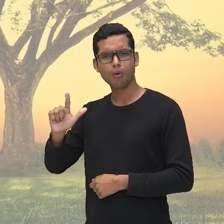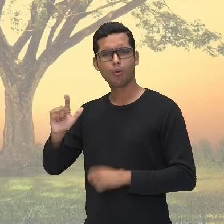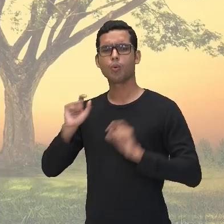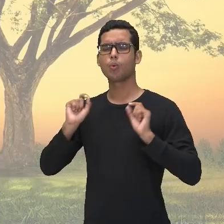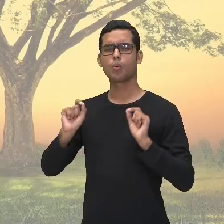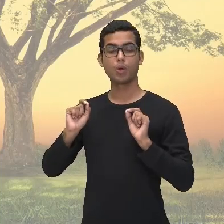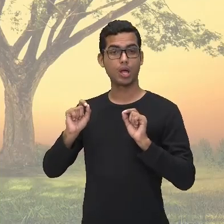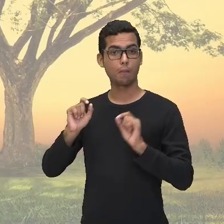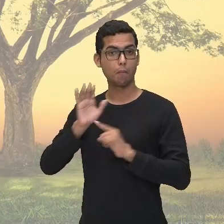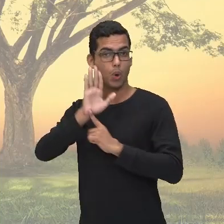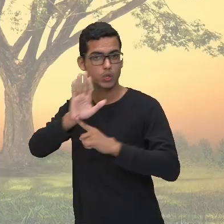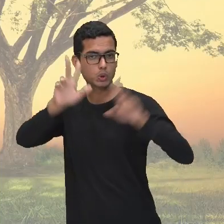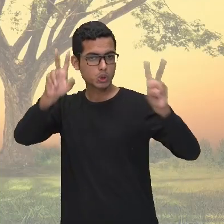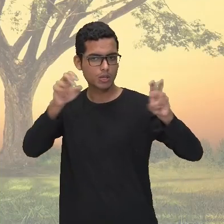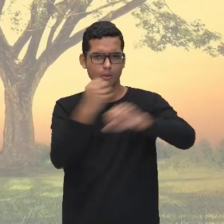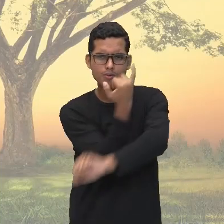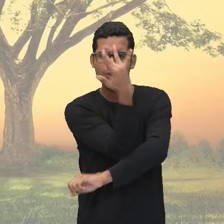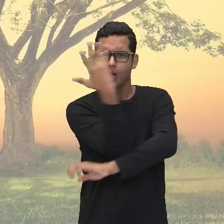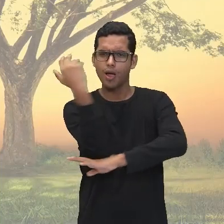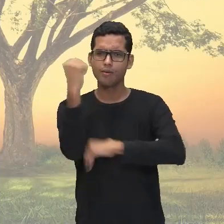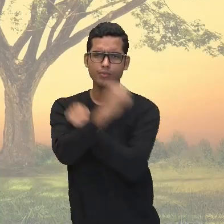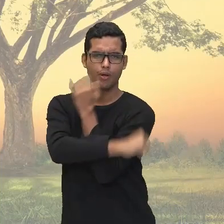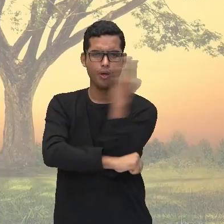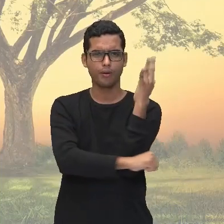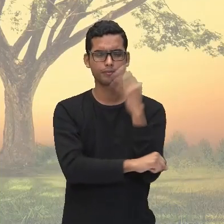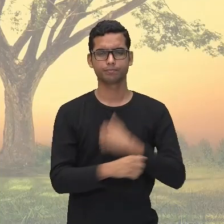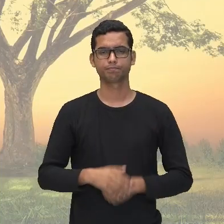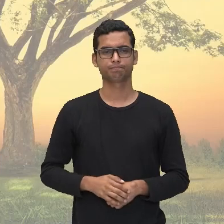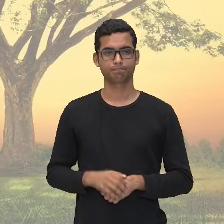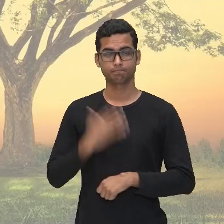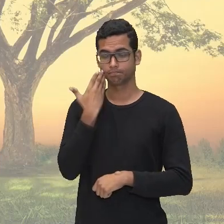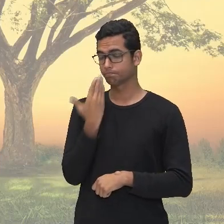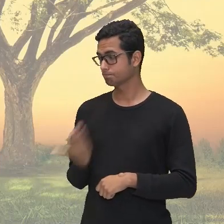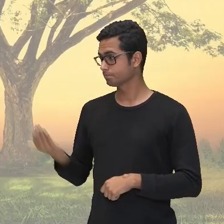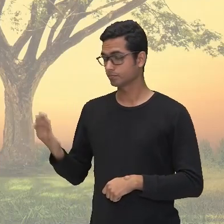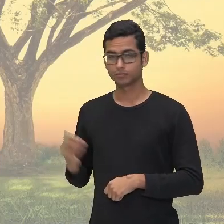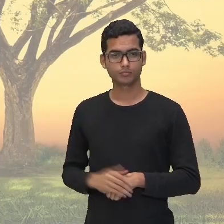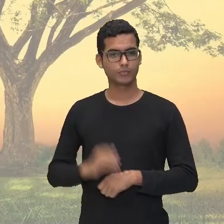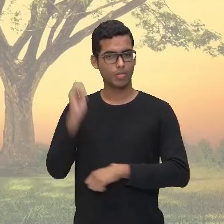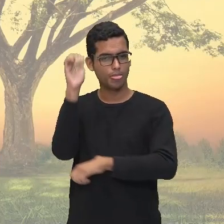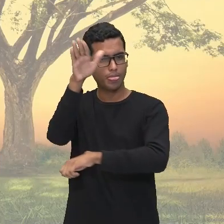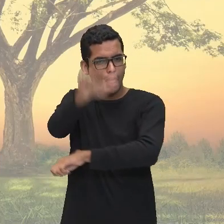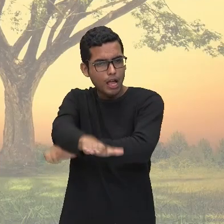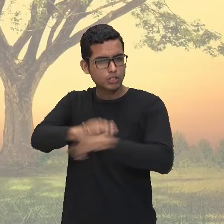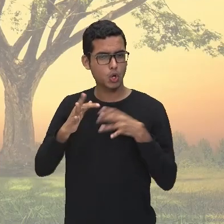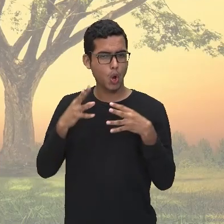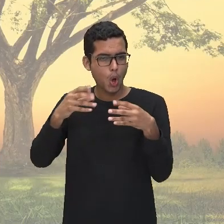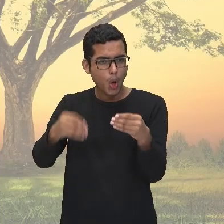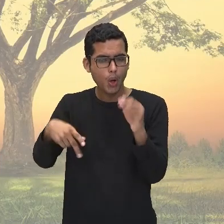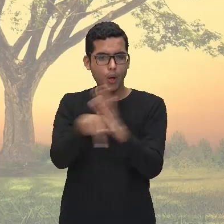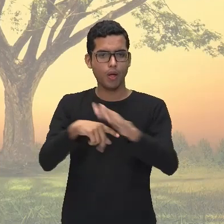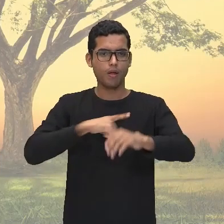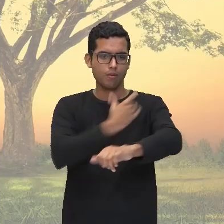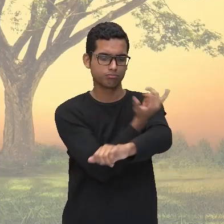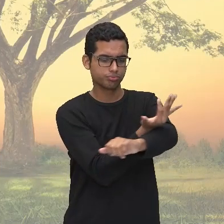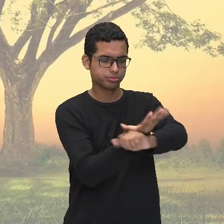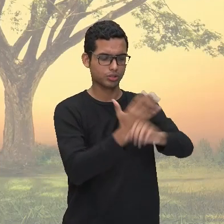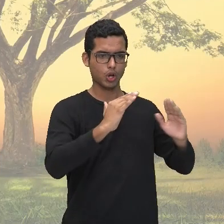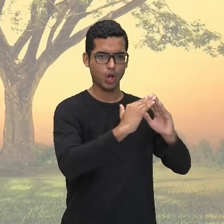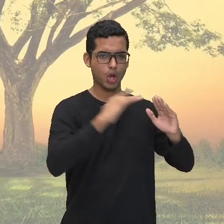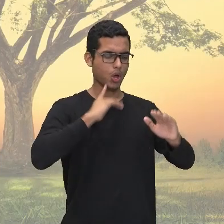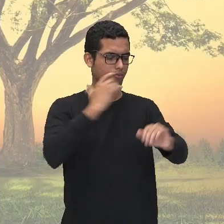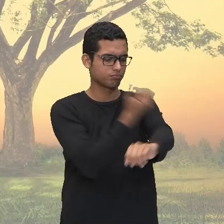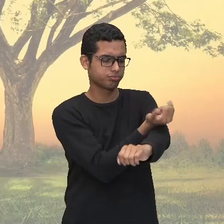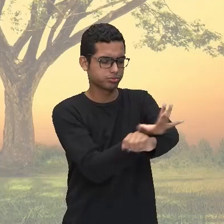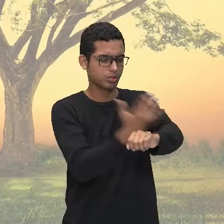natureza. Observe. Ritual. Todas as tardes rego as plantas de casa.